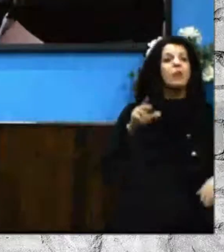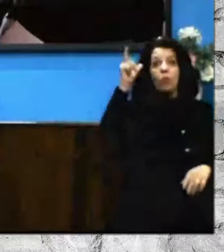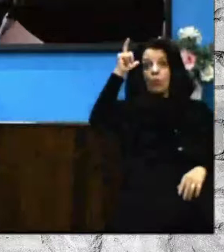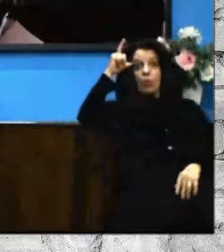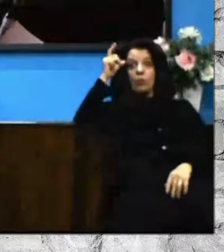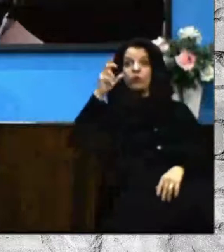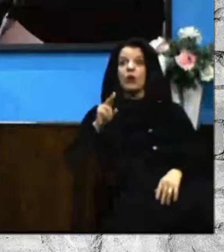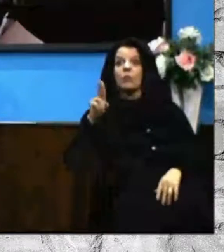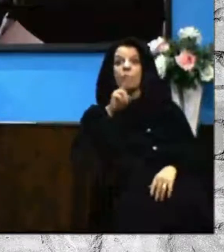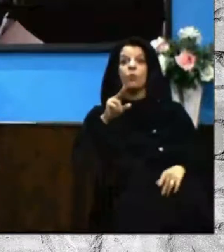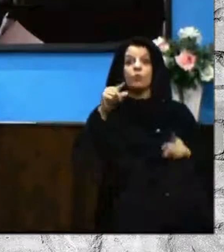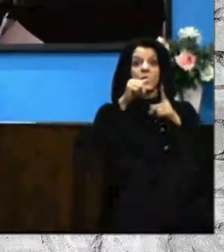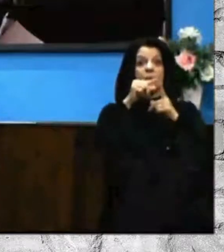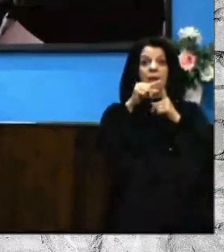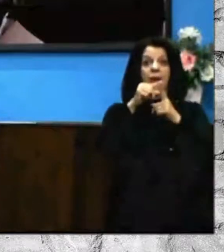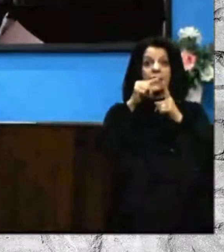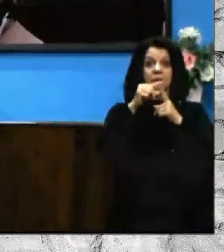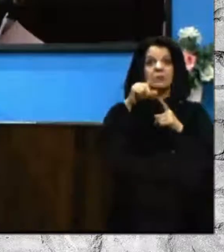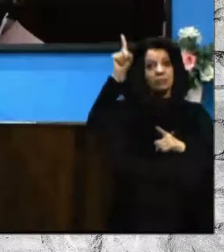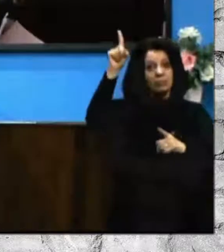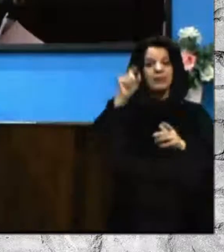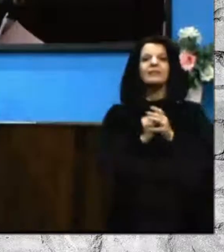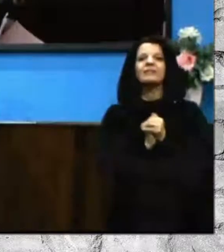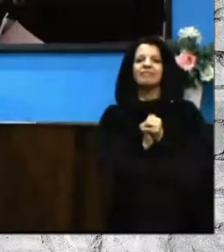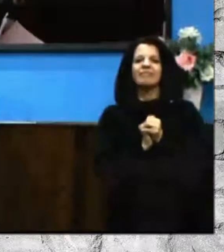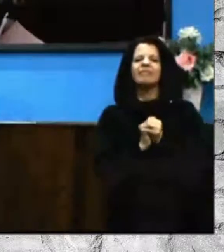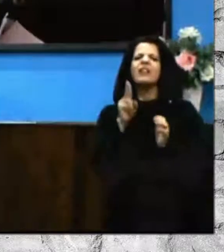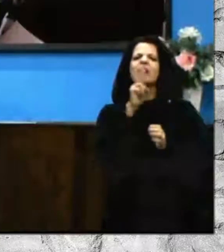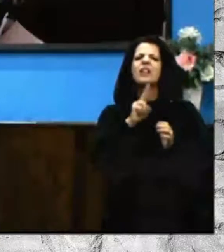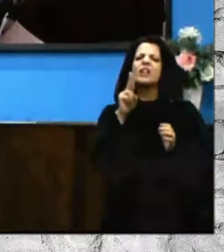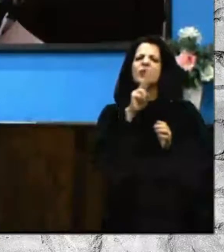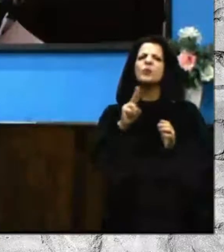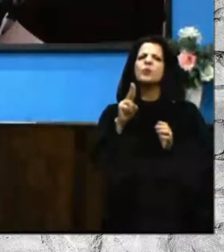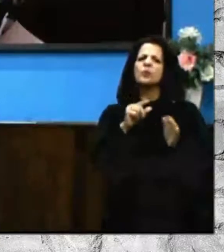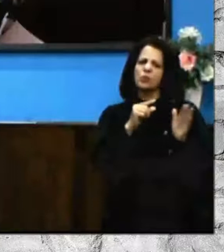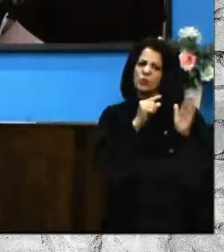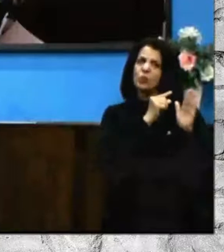é? O tempo todo aqui, no